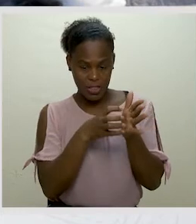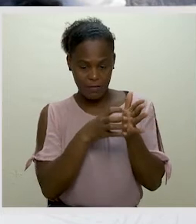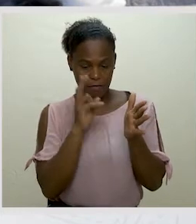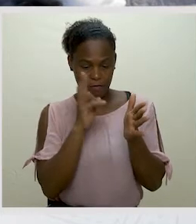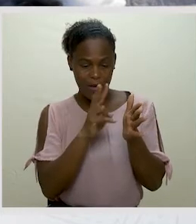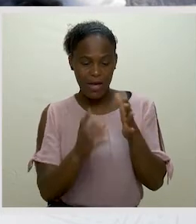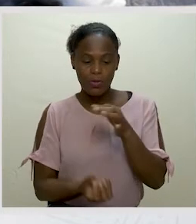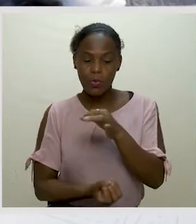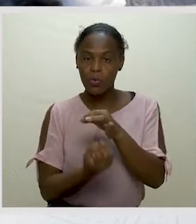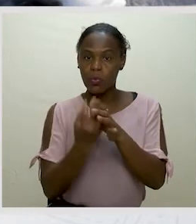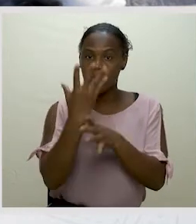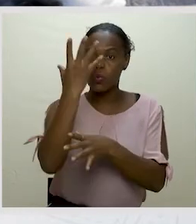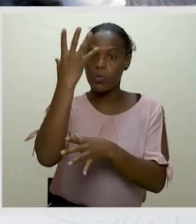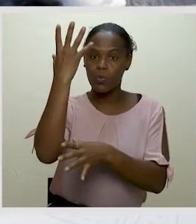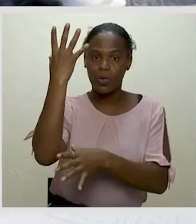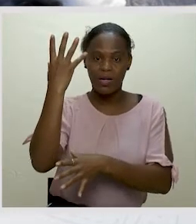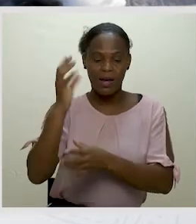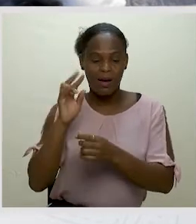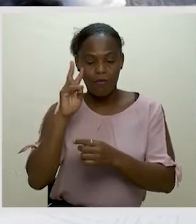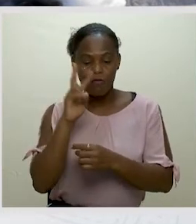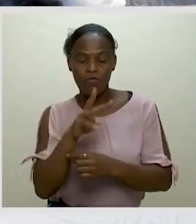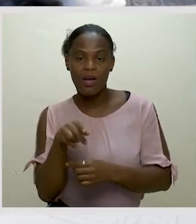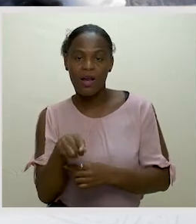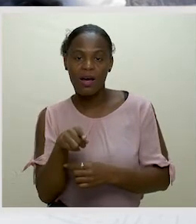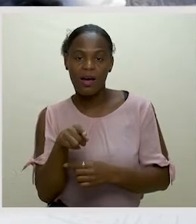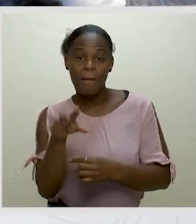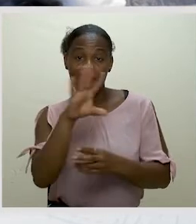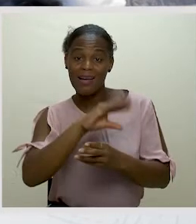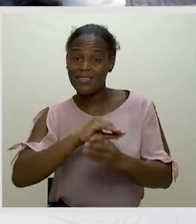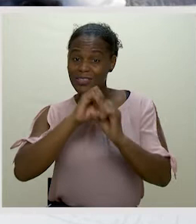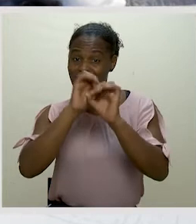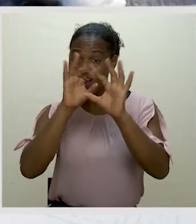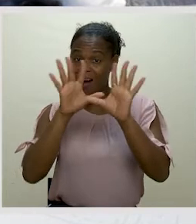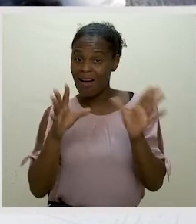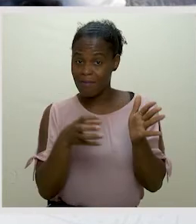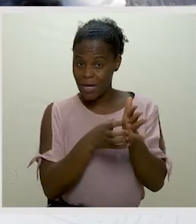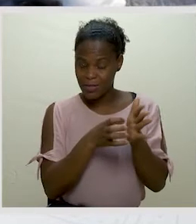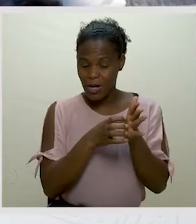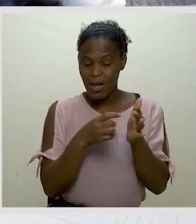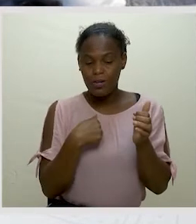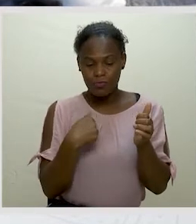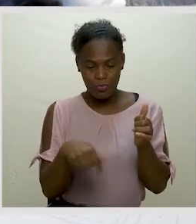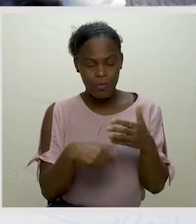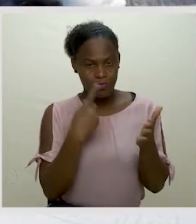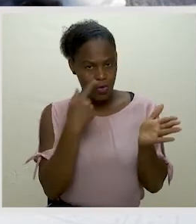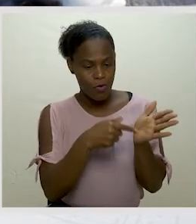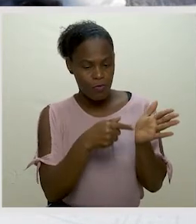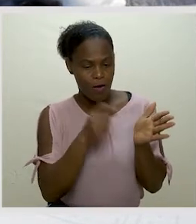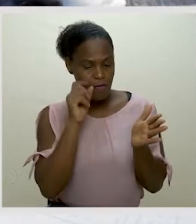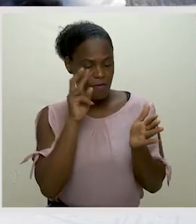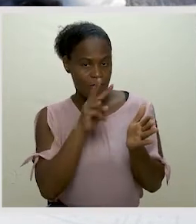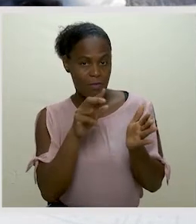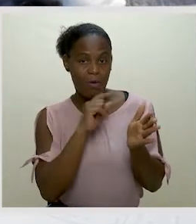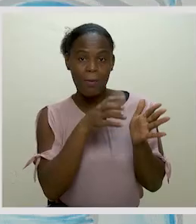propriamente de erupções vulcânicas. Vamos ver aqui de forma mais clara nas imagens que eu vos trouxe. Podem